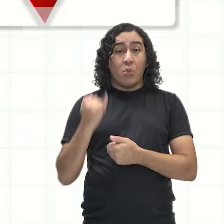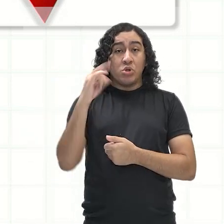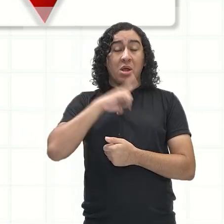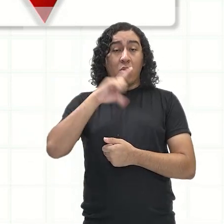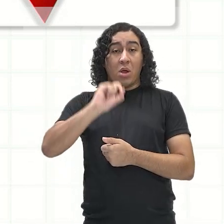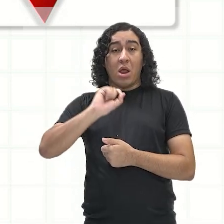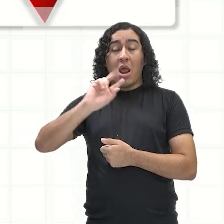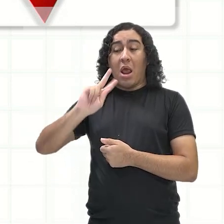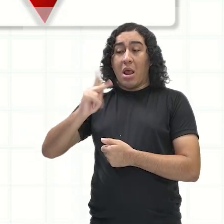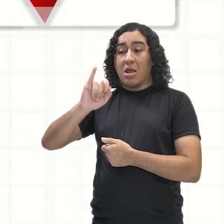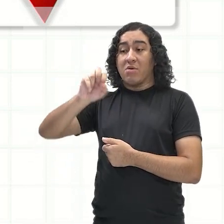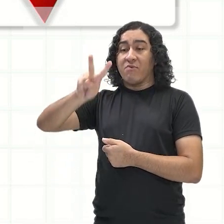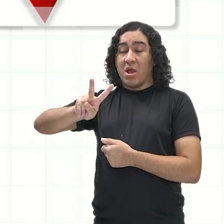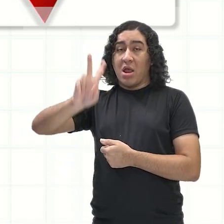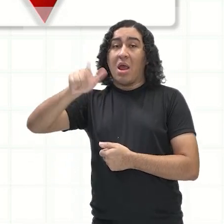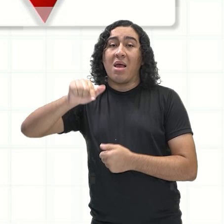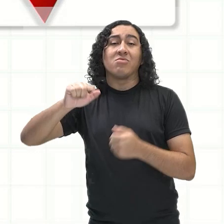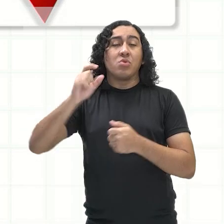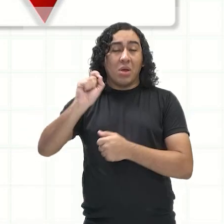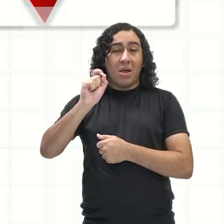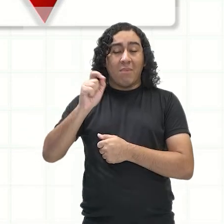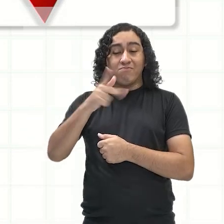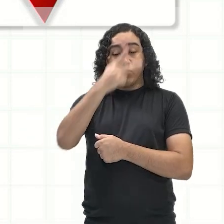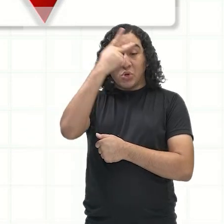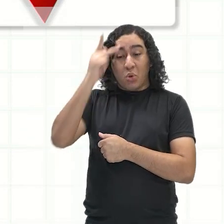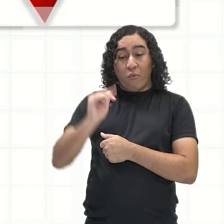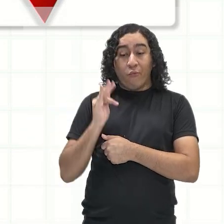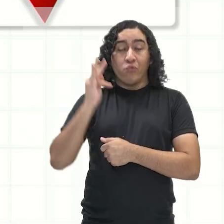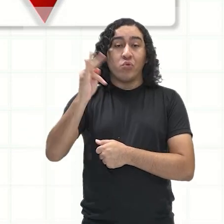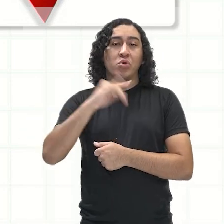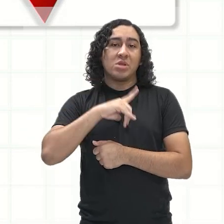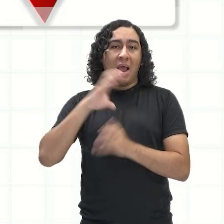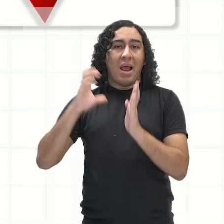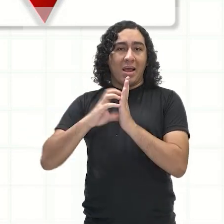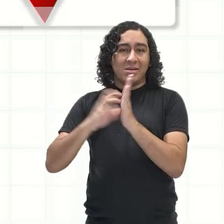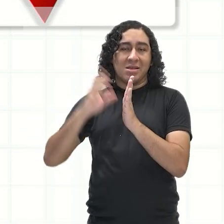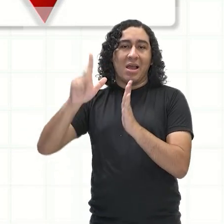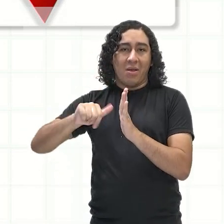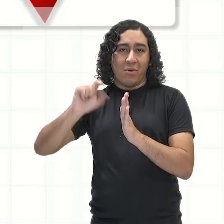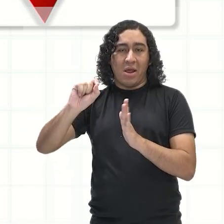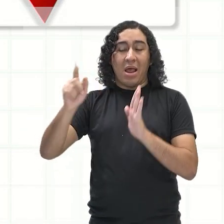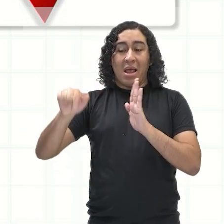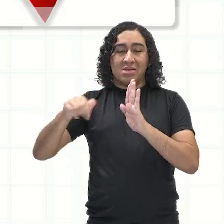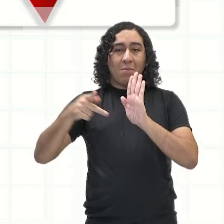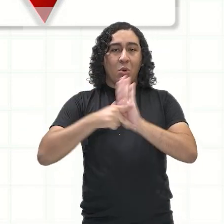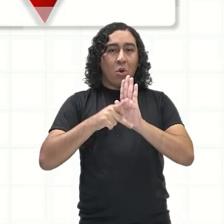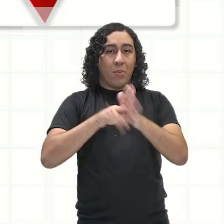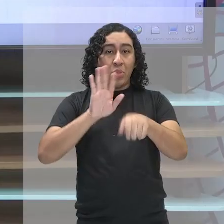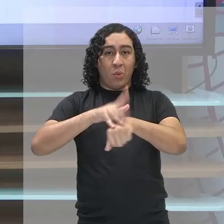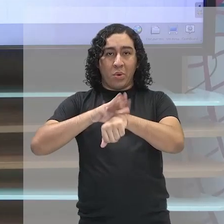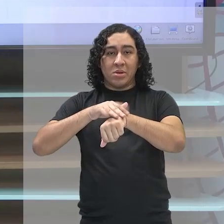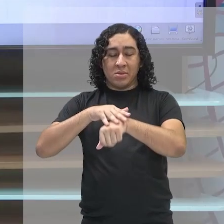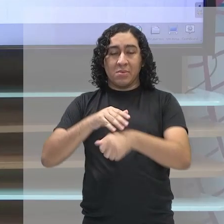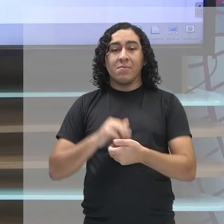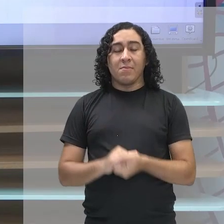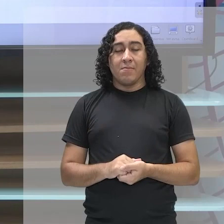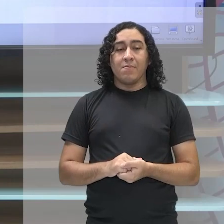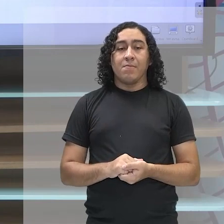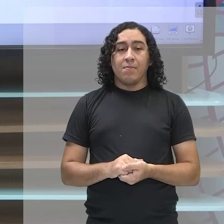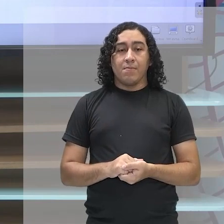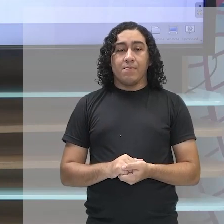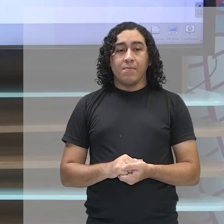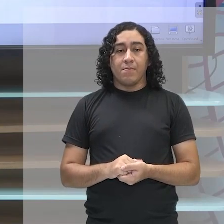vírus ali, a pessoa não venha desenvolver ali, progredir para a AIDS, que é a síndrome da imunodeficiência adquirida, como nós